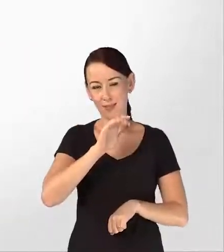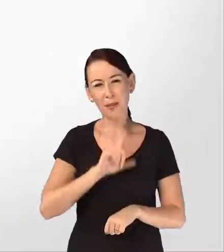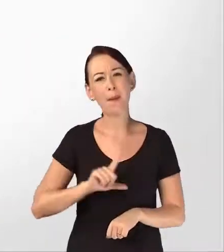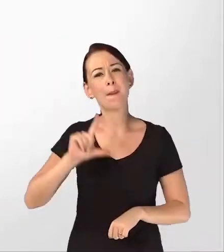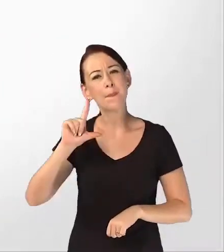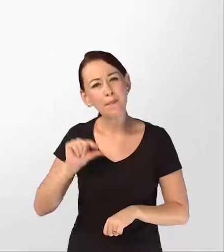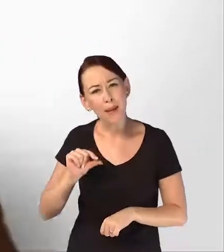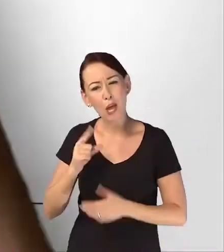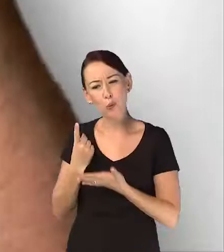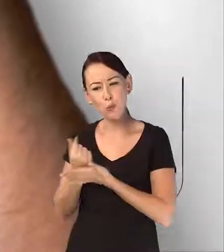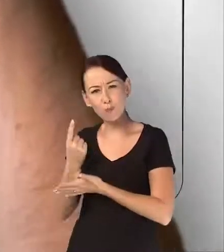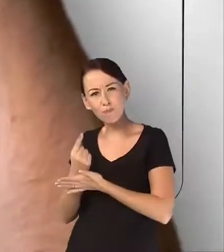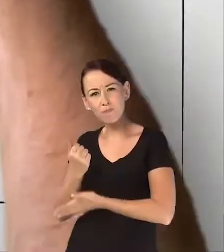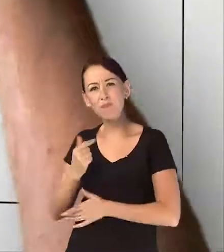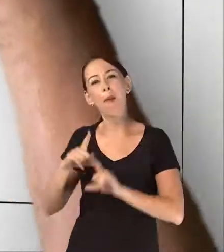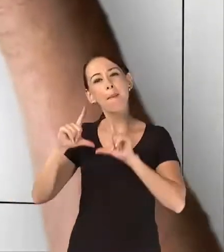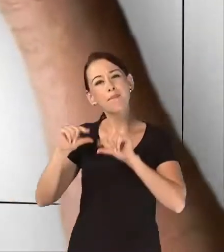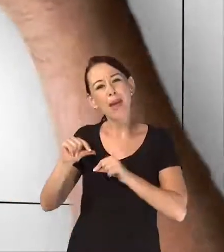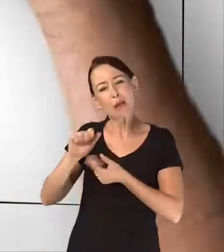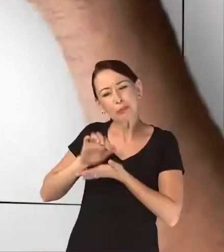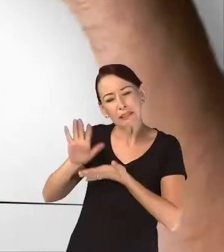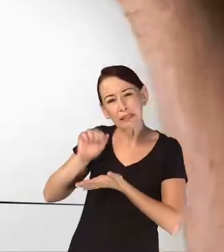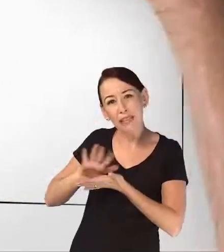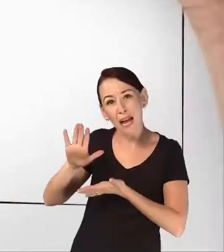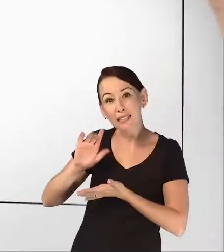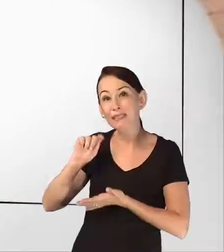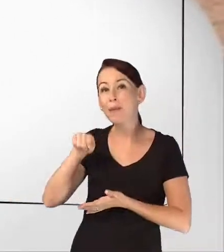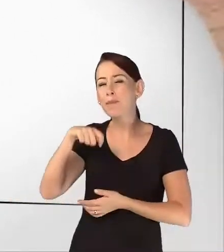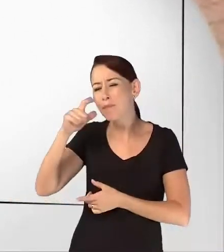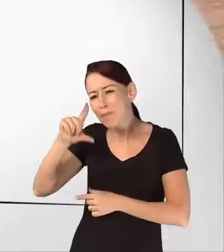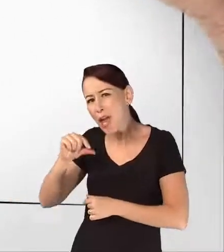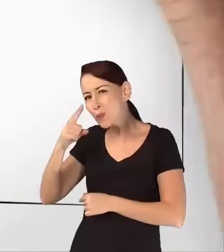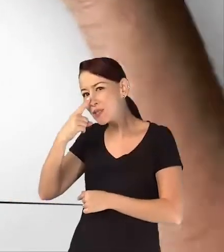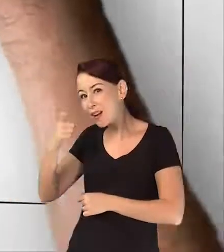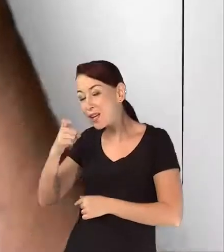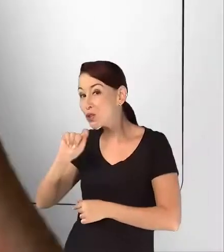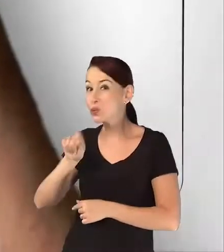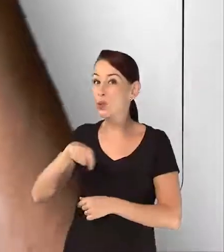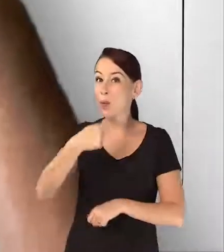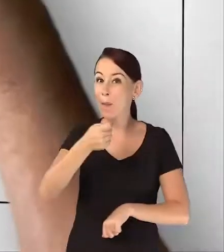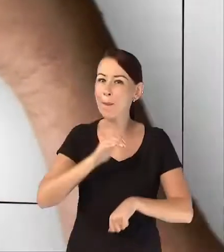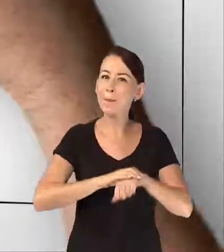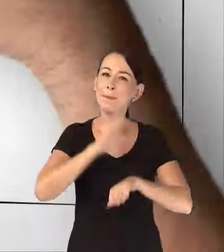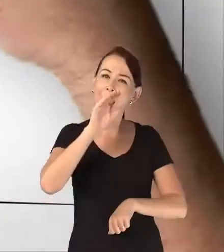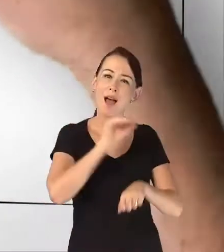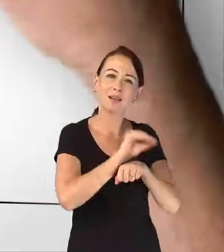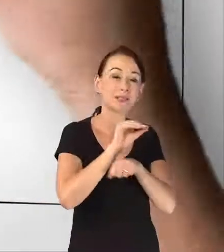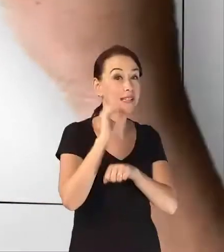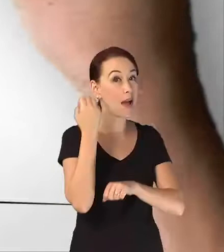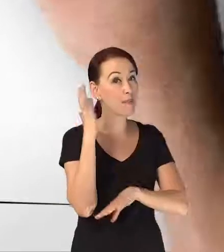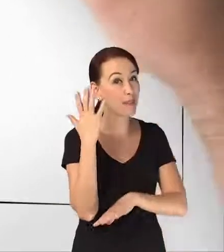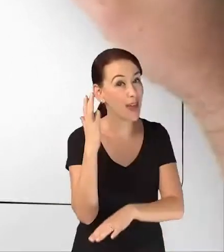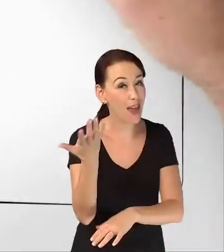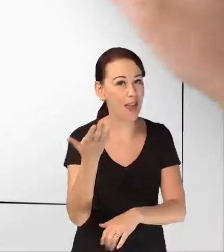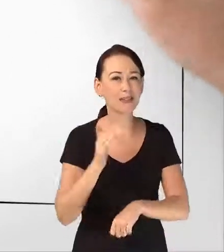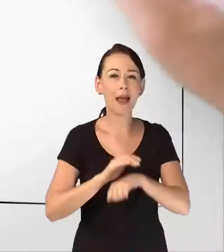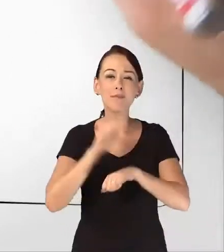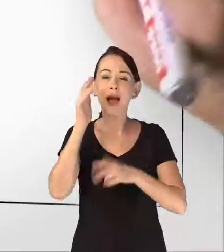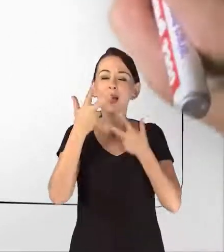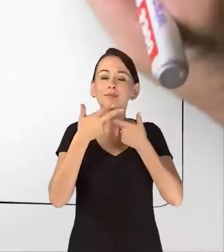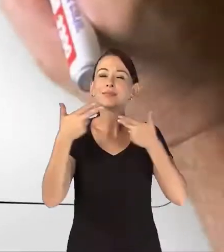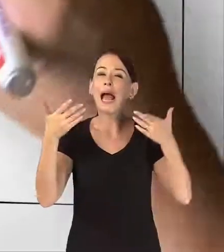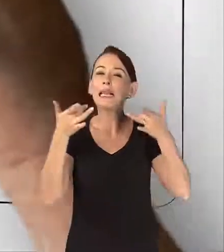Menos consumo, menos desperdício, menos lixo significam mais ambiente preservado,